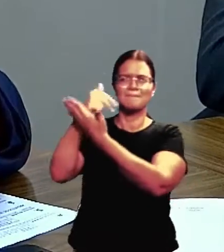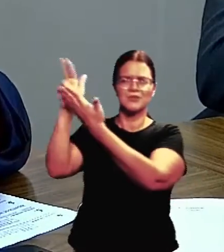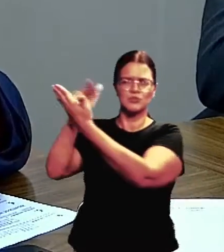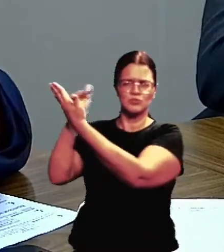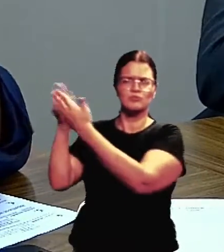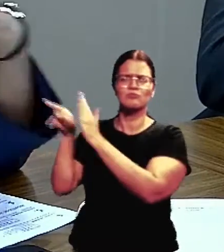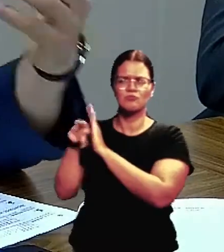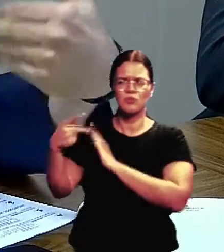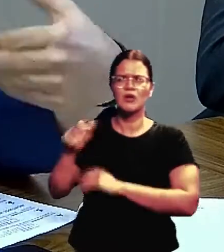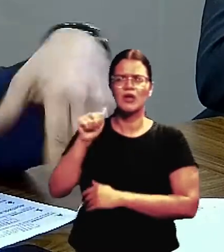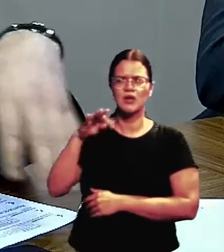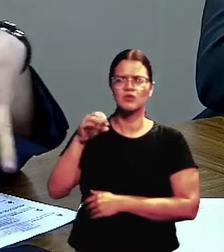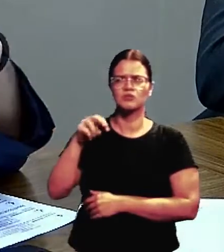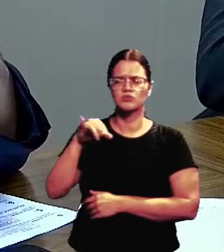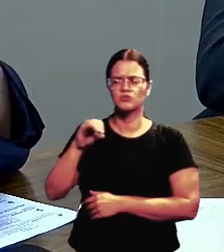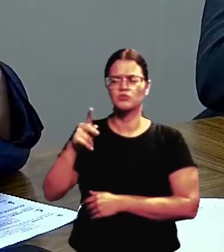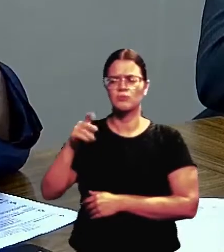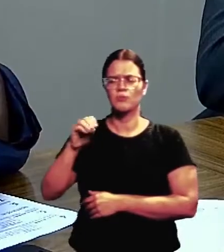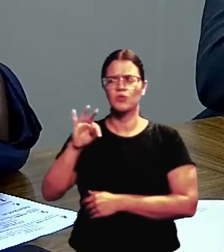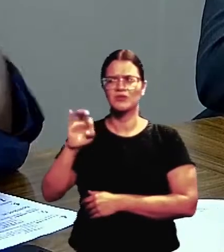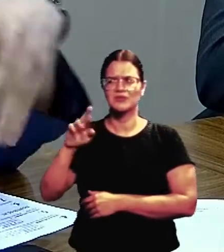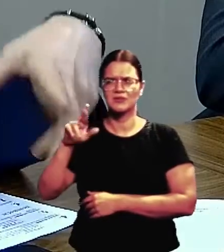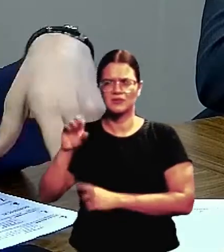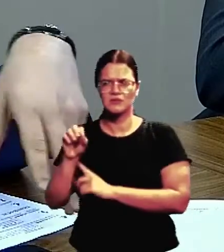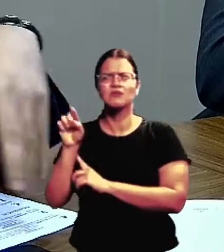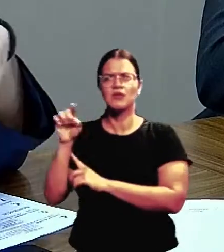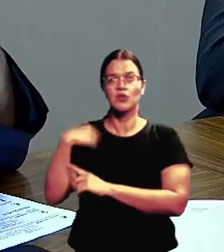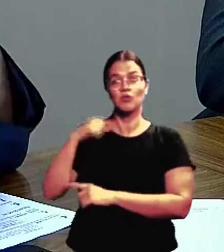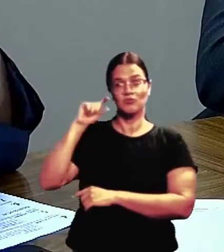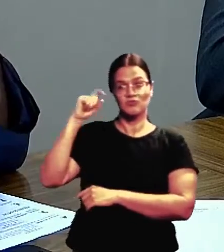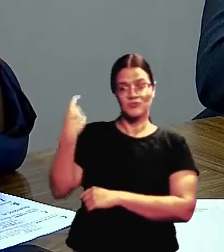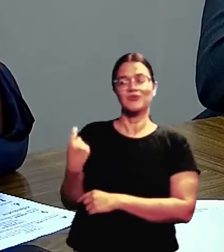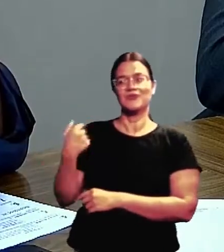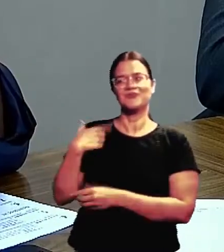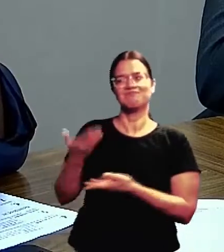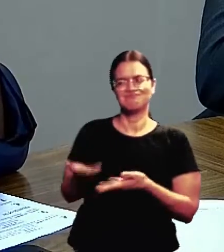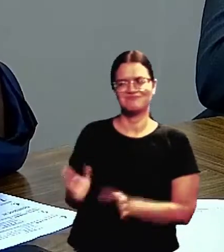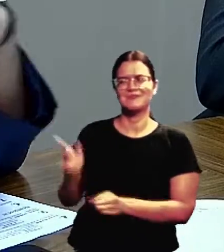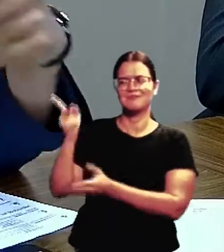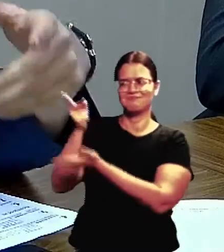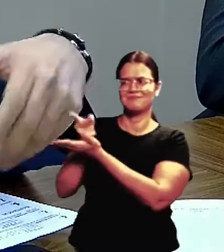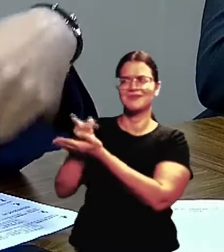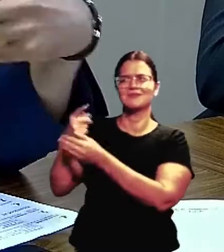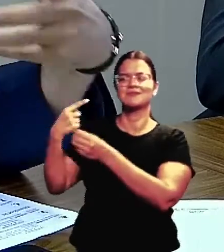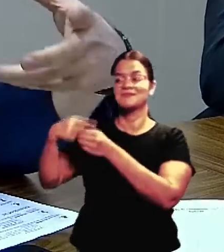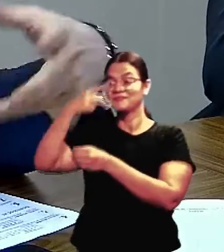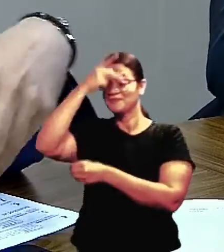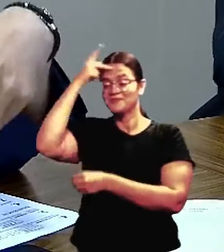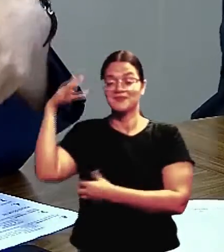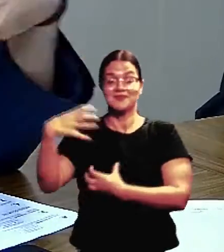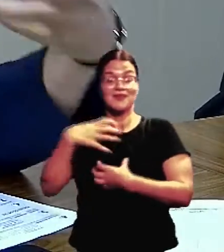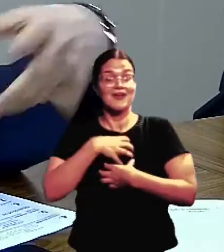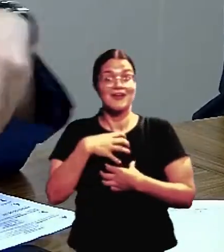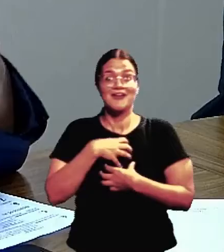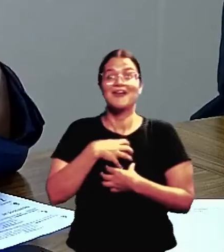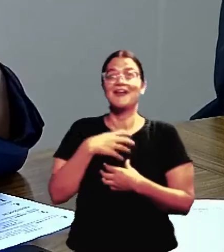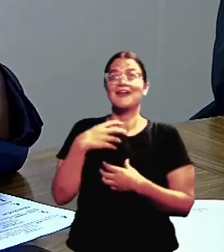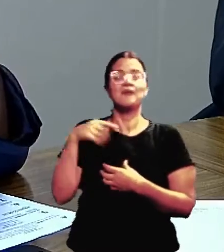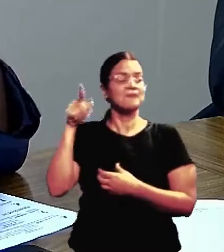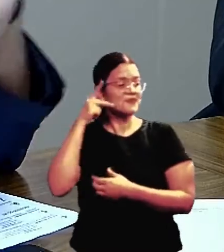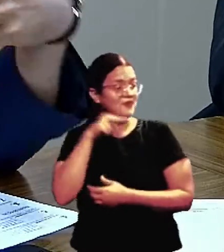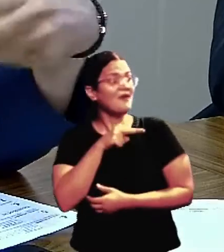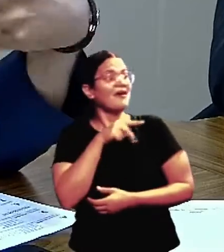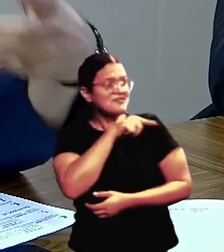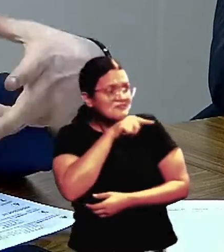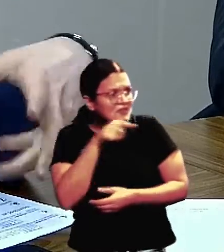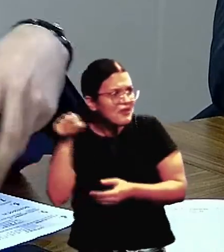poteiro. Quando eu disse que era contemporâneo, conterrâneo do poteiro, a pessoa ficou extremamente entusiasmada